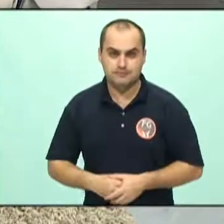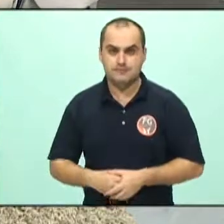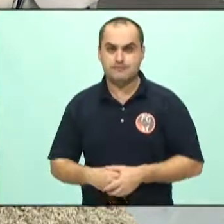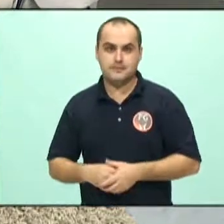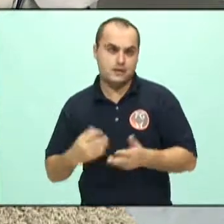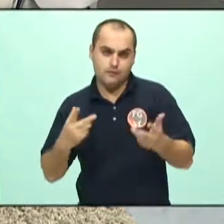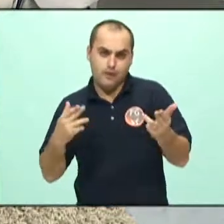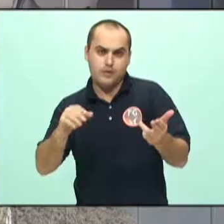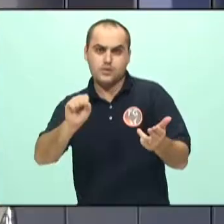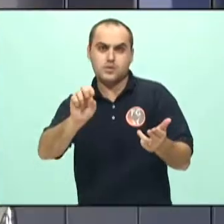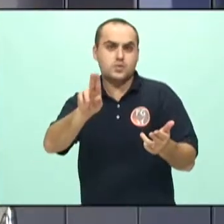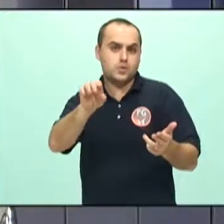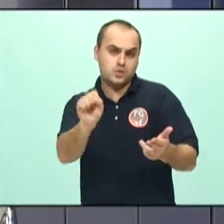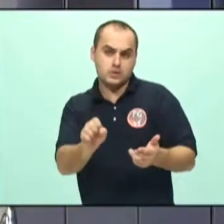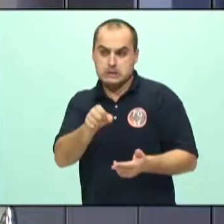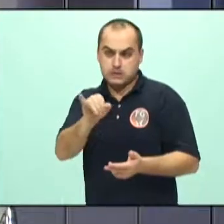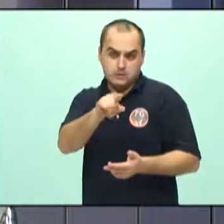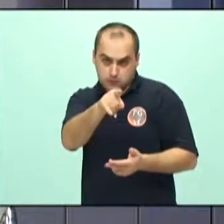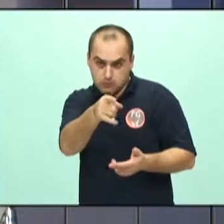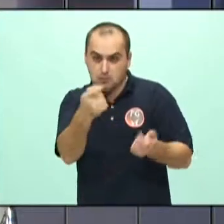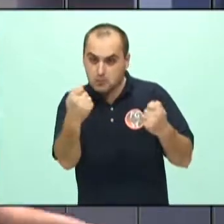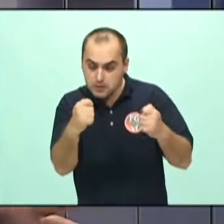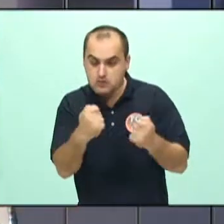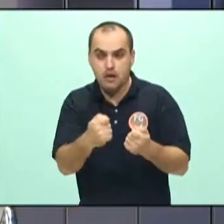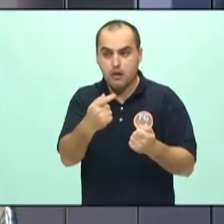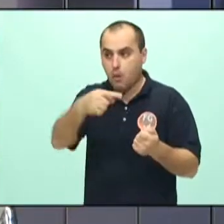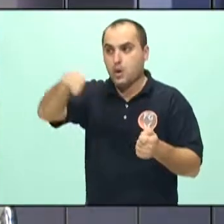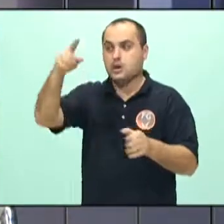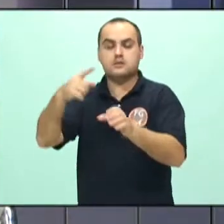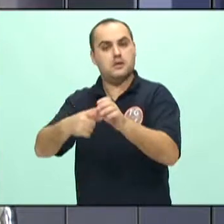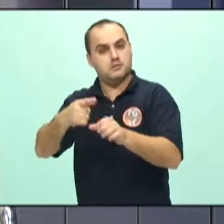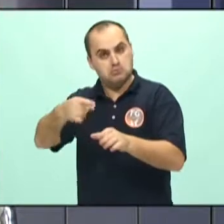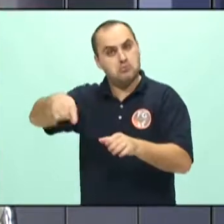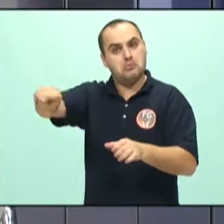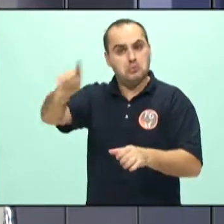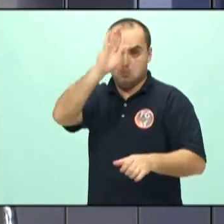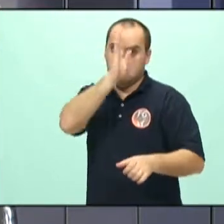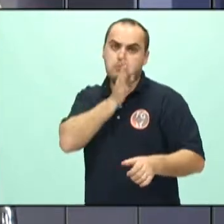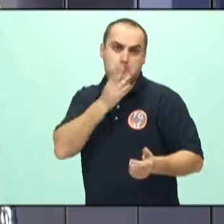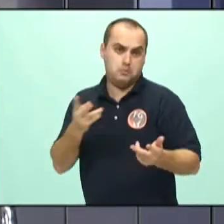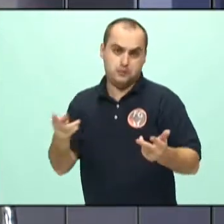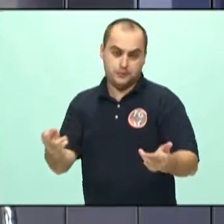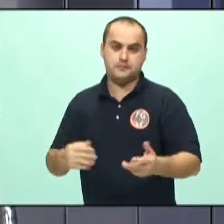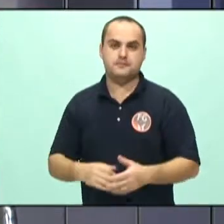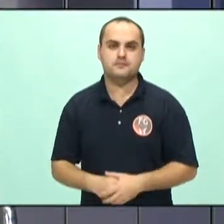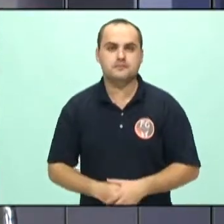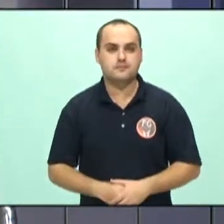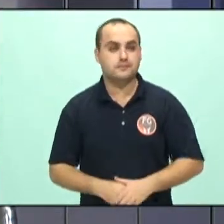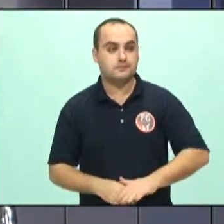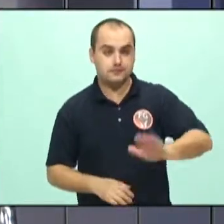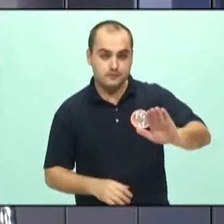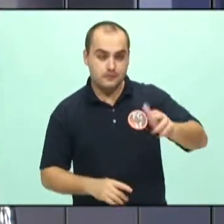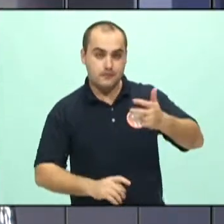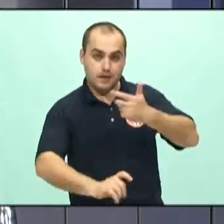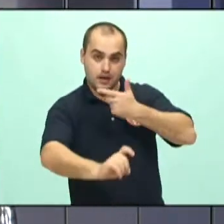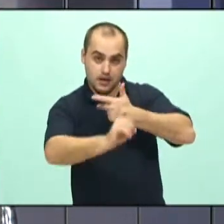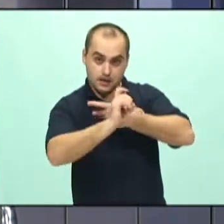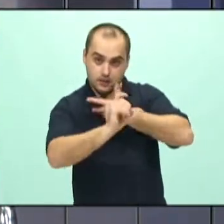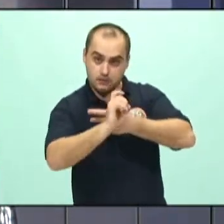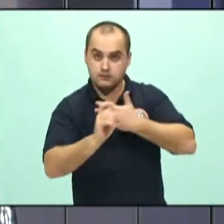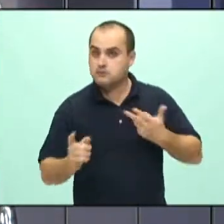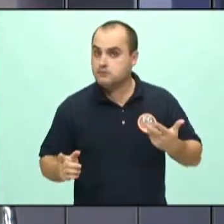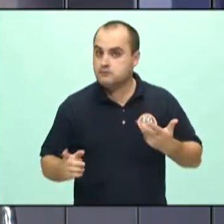de Saúde. Como eu falei anteriormente, nós vereadores, principalmente executivo, né, porque para ele tem a atribuição de reformar um posto de